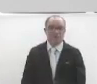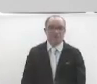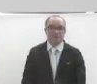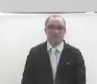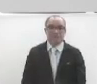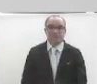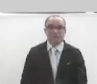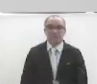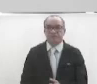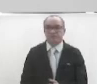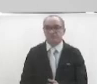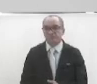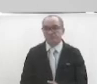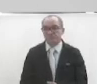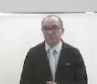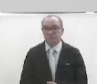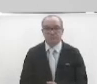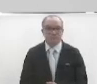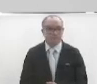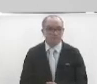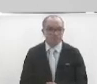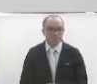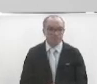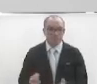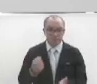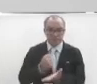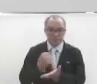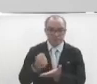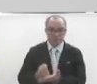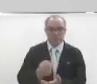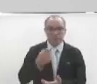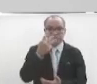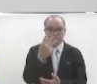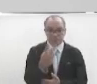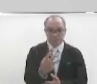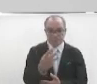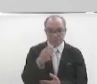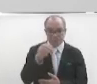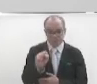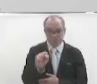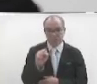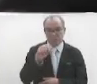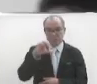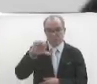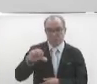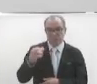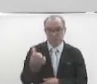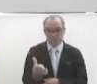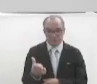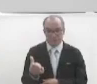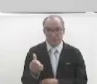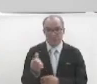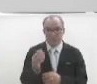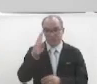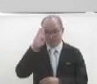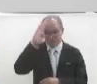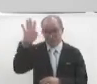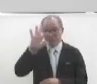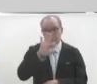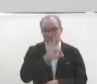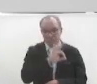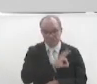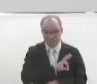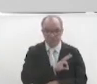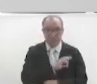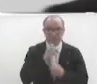e agora protocolo 3896 subitamente guinâncio